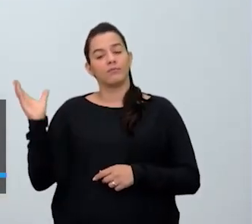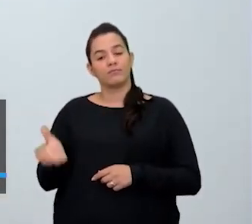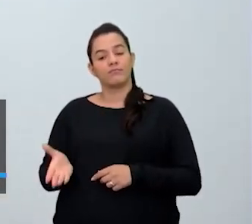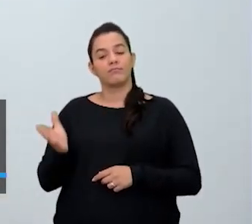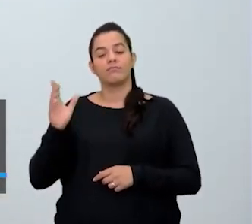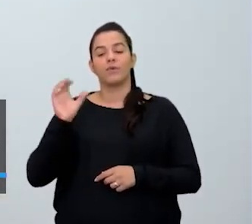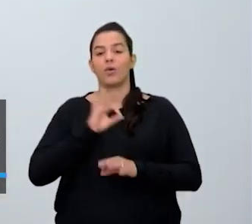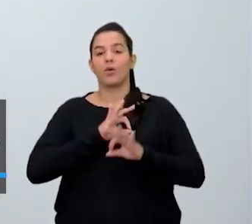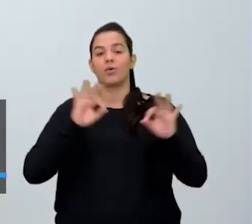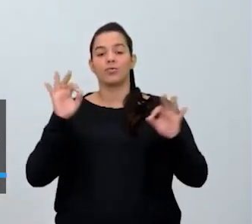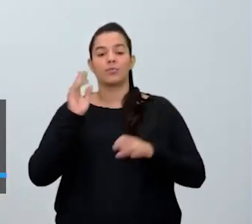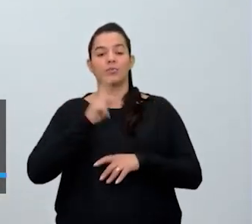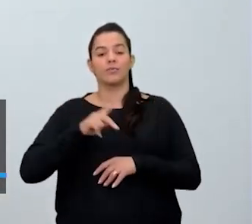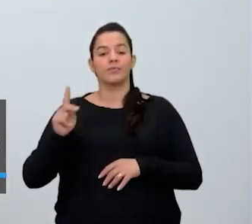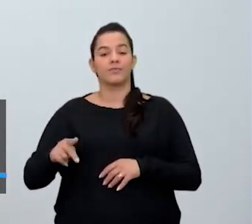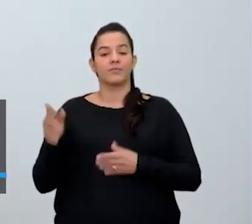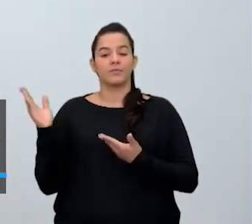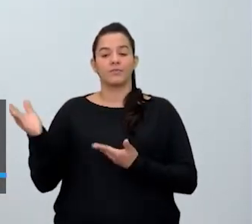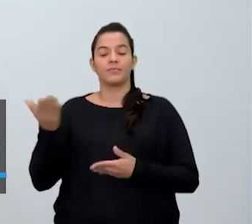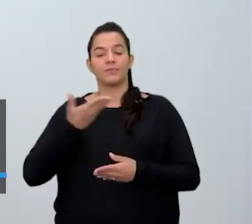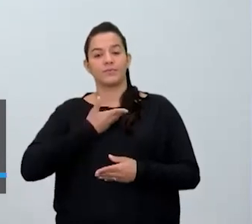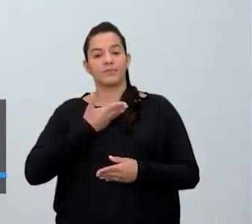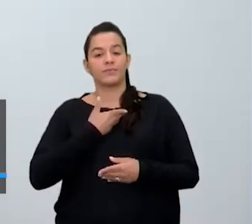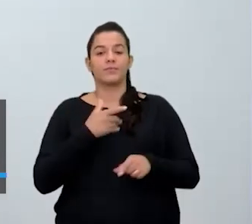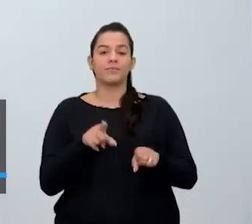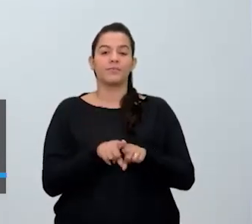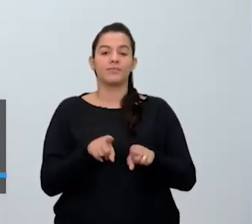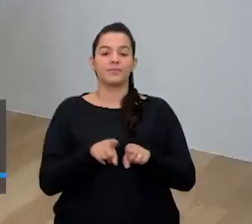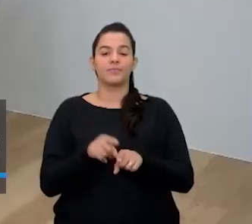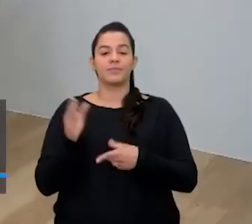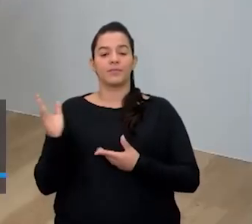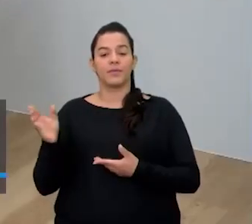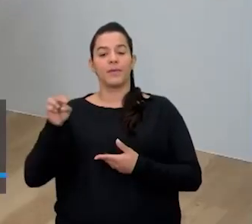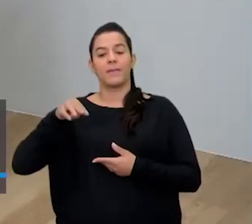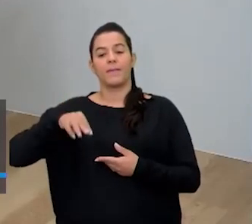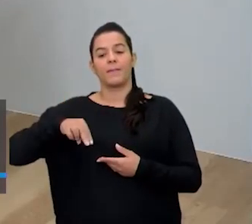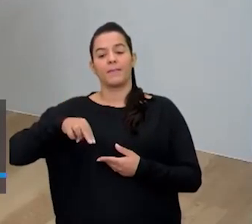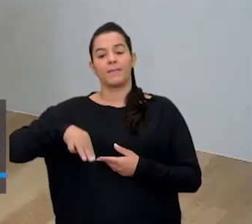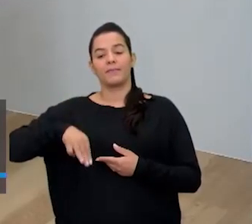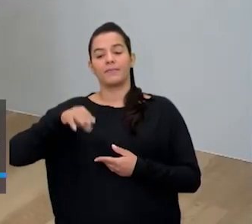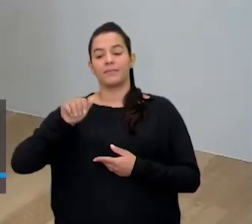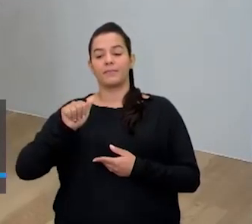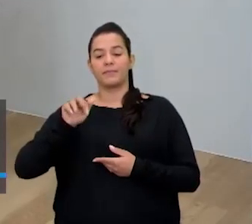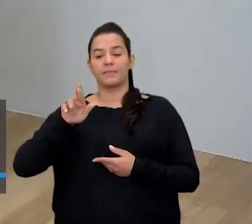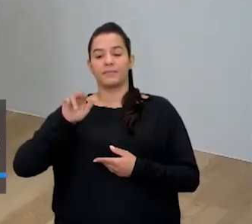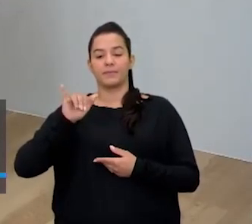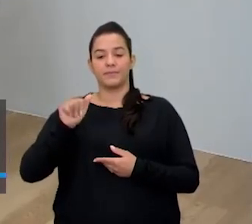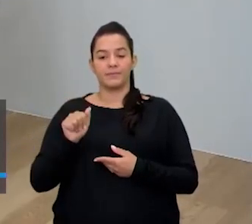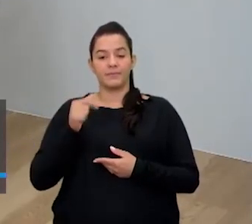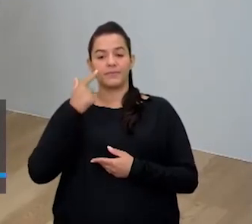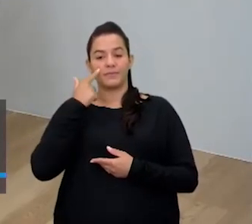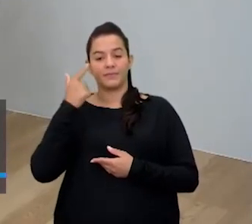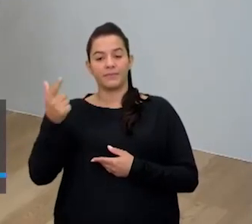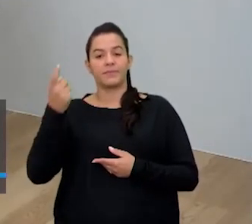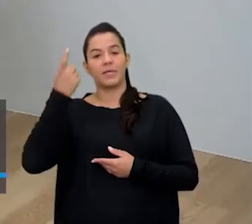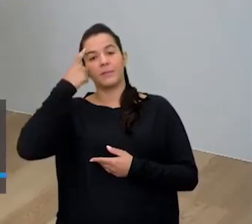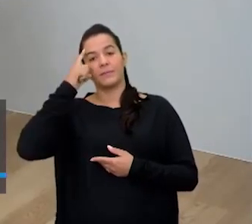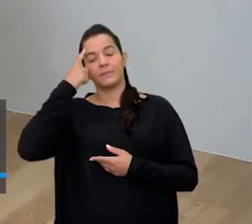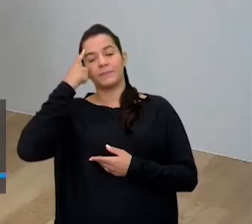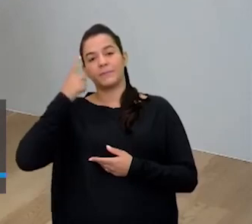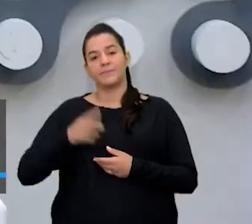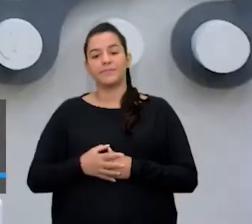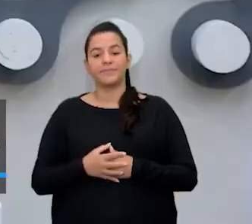uma querida amiga. Seja bem-vinda também, professora Maria Fernanda de Filosofia. Oi, meu amigo, obrigada